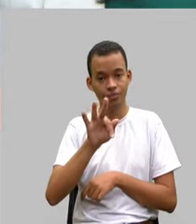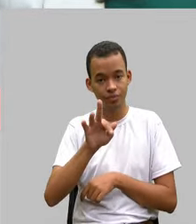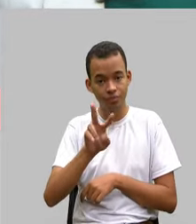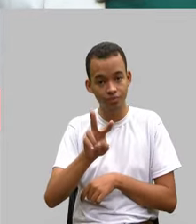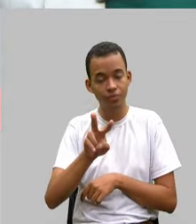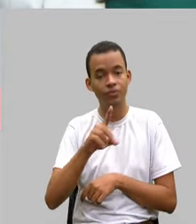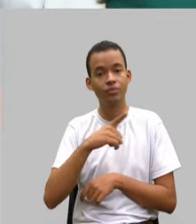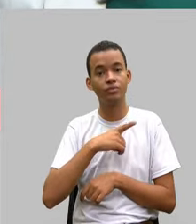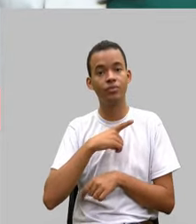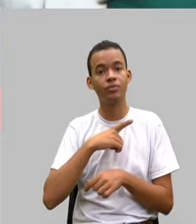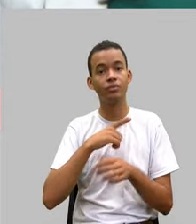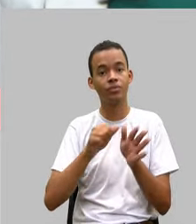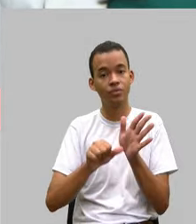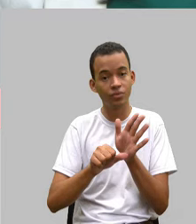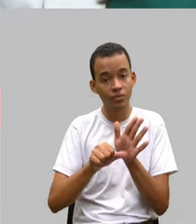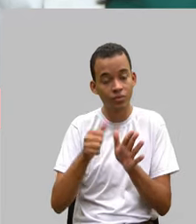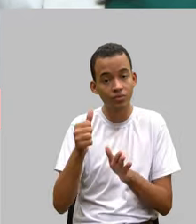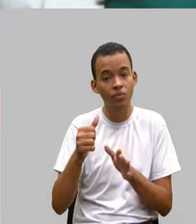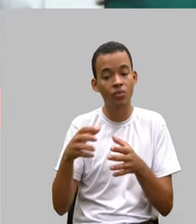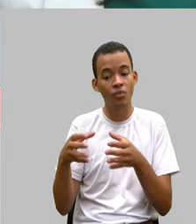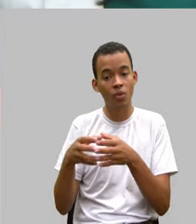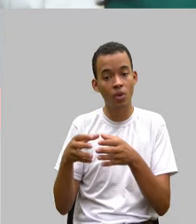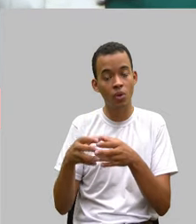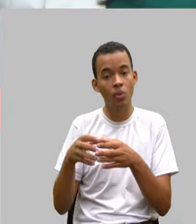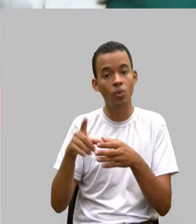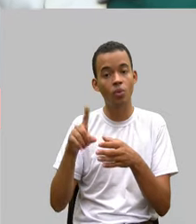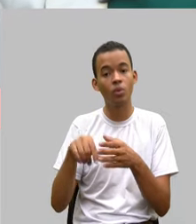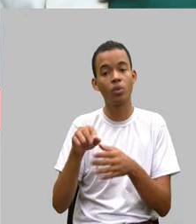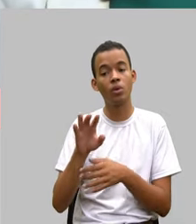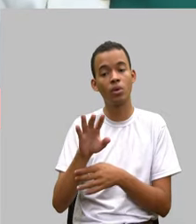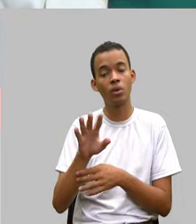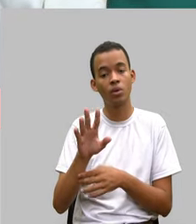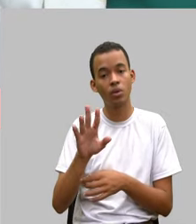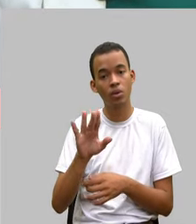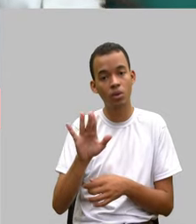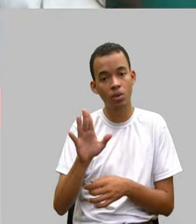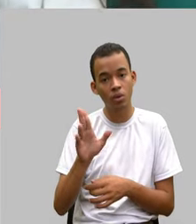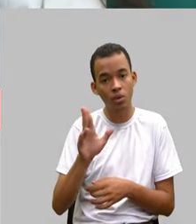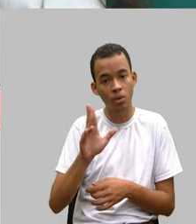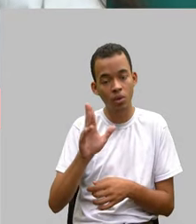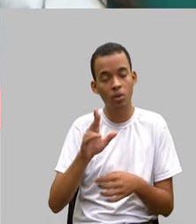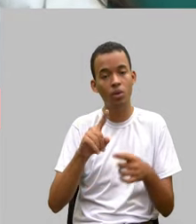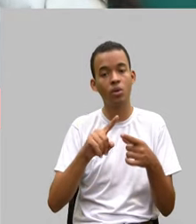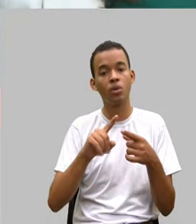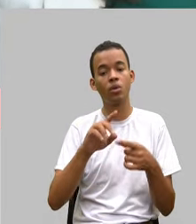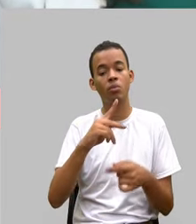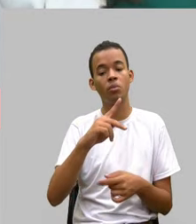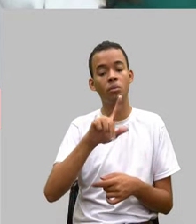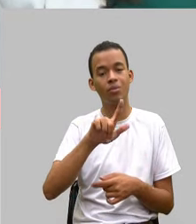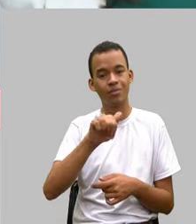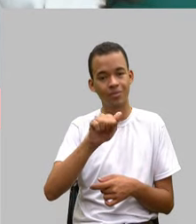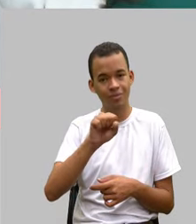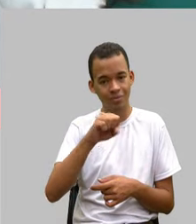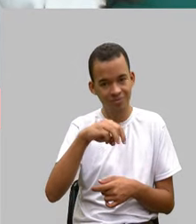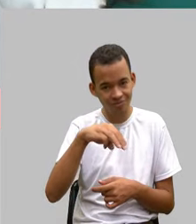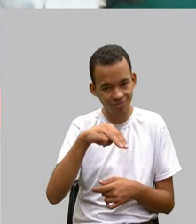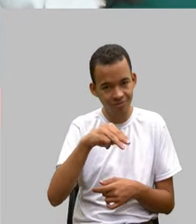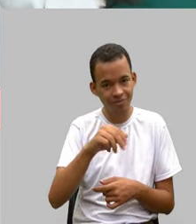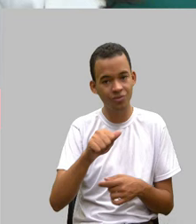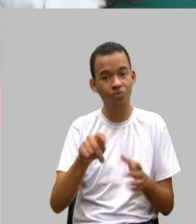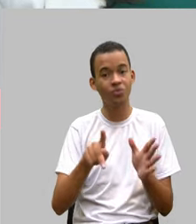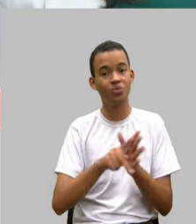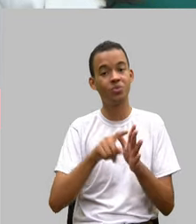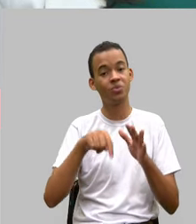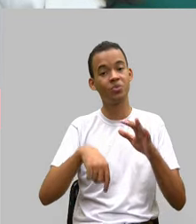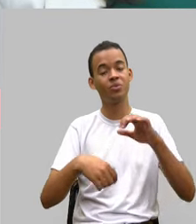banco de germoplasmas de cannabis da América do Sul que é fundamental pro avanço da pesquisas no setor